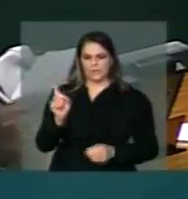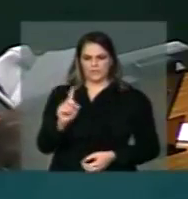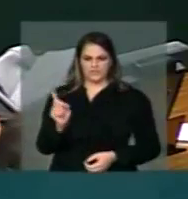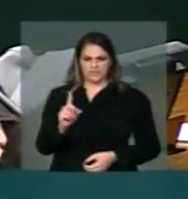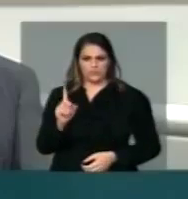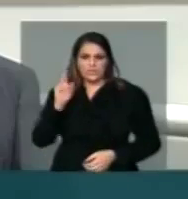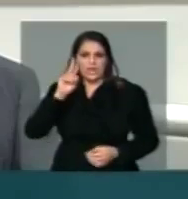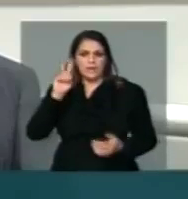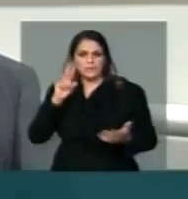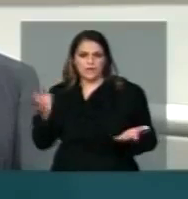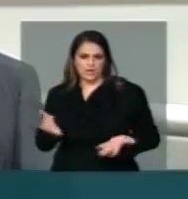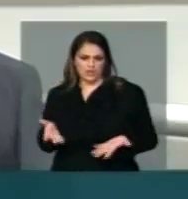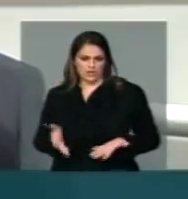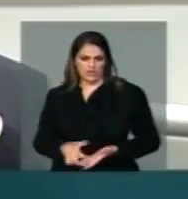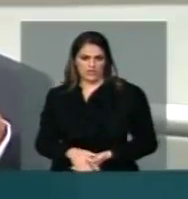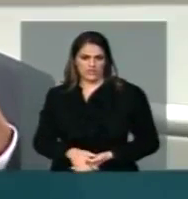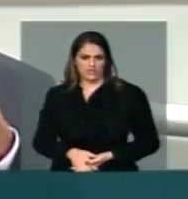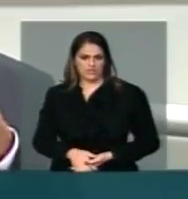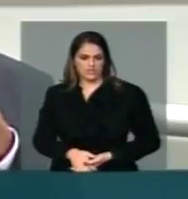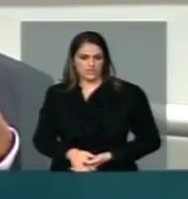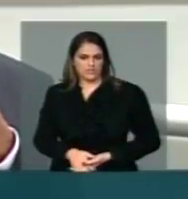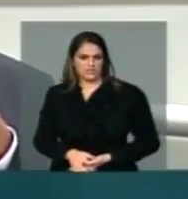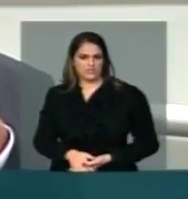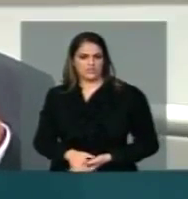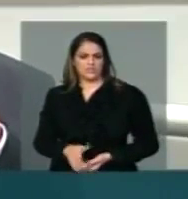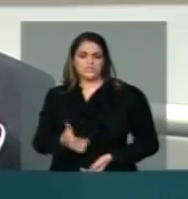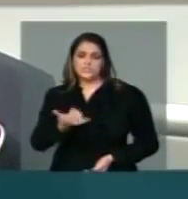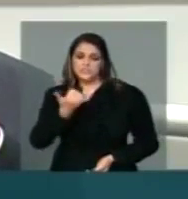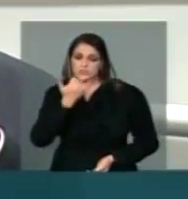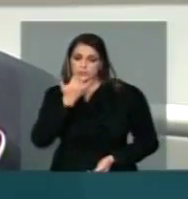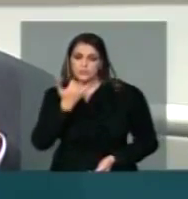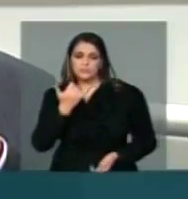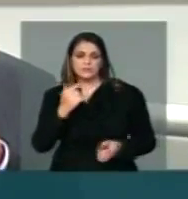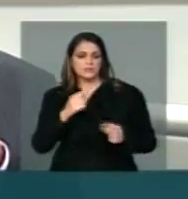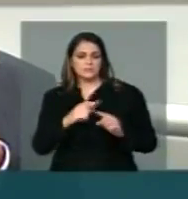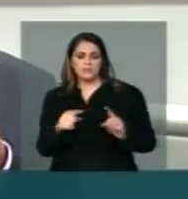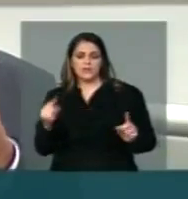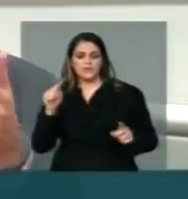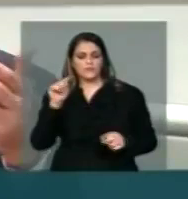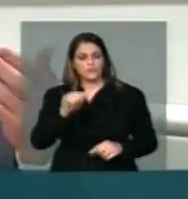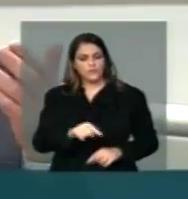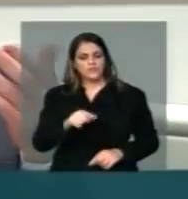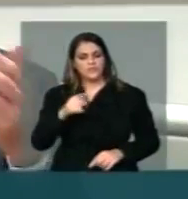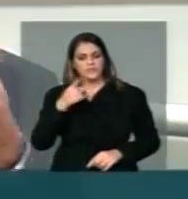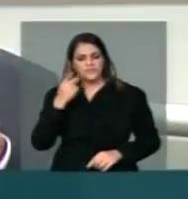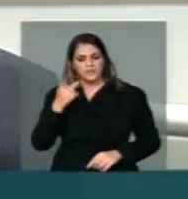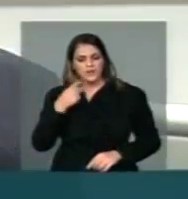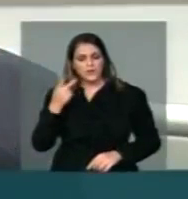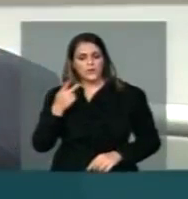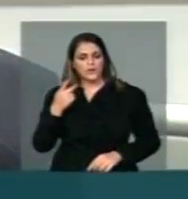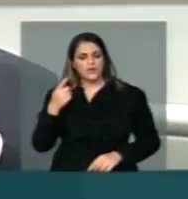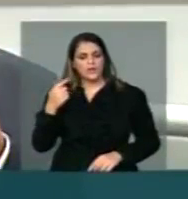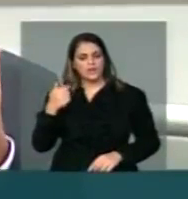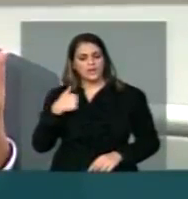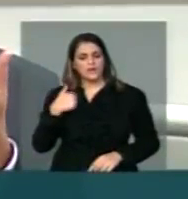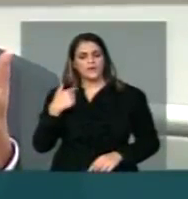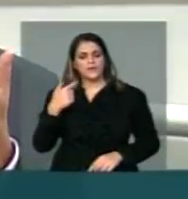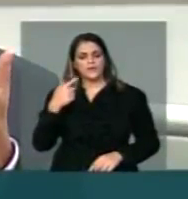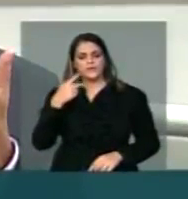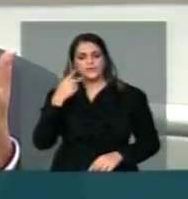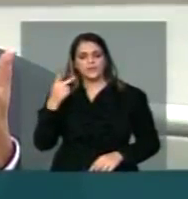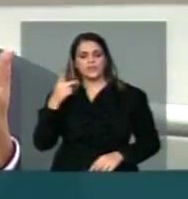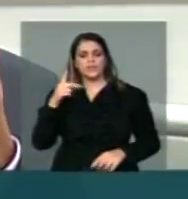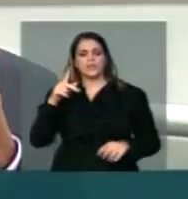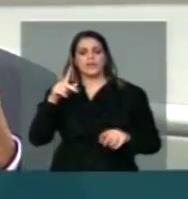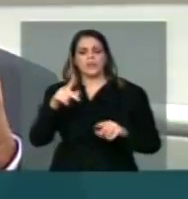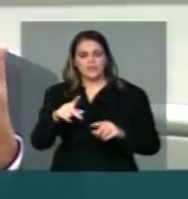agora. Senhor, o senhor me perdoe, mas no momento em que o senhor comentou, eu até fiz uma menção de